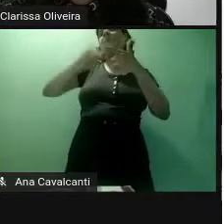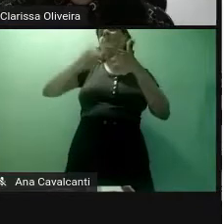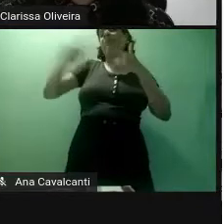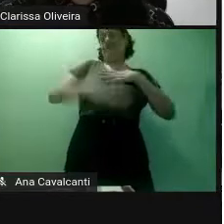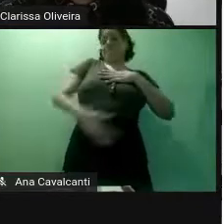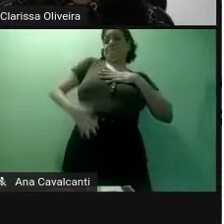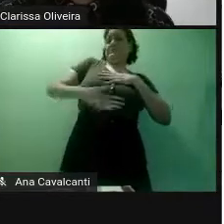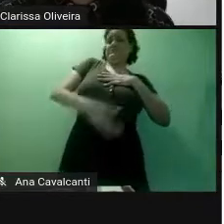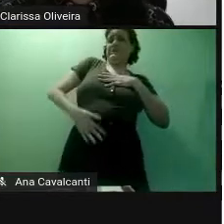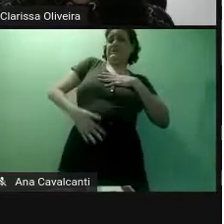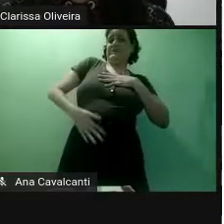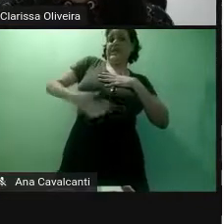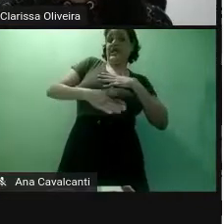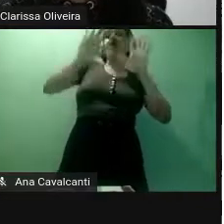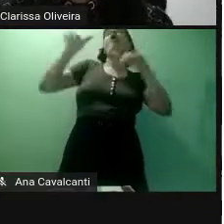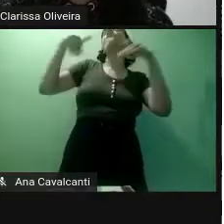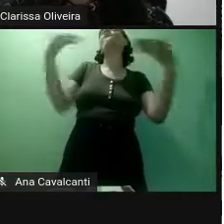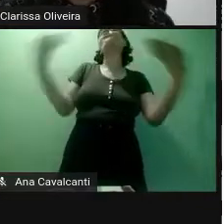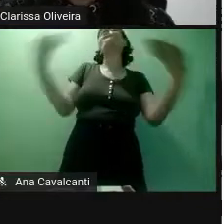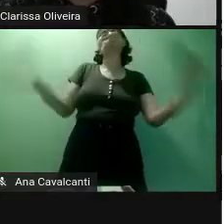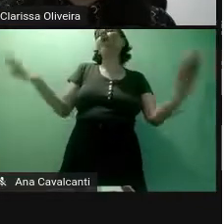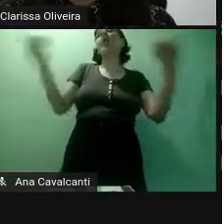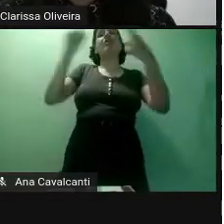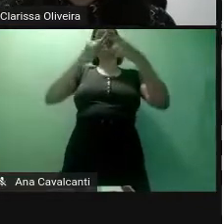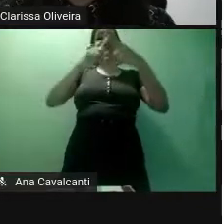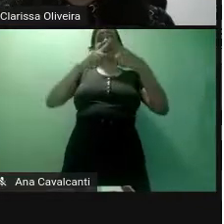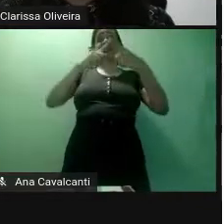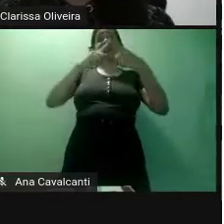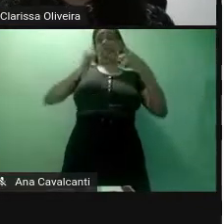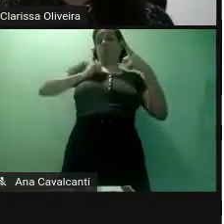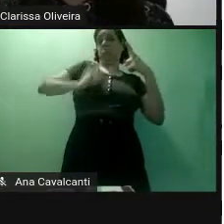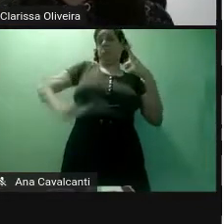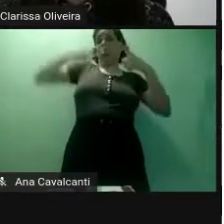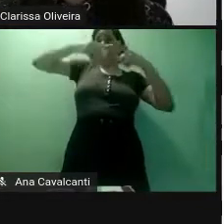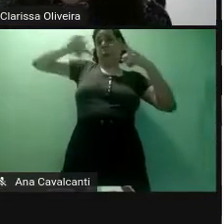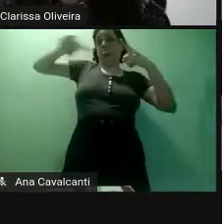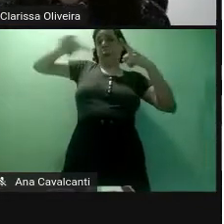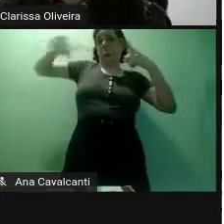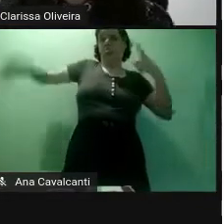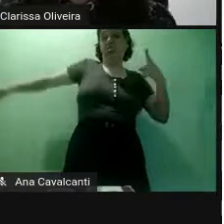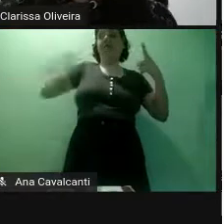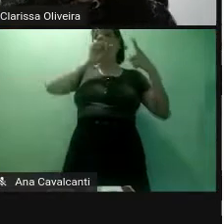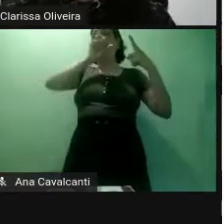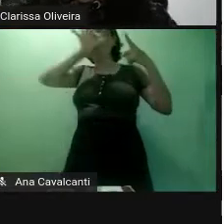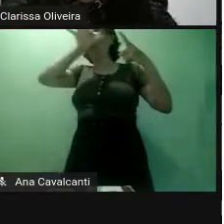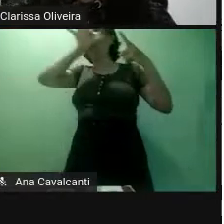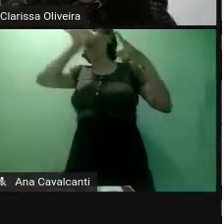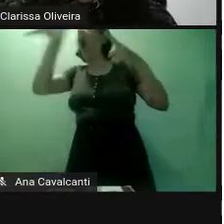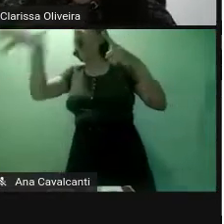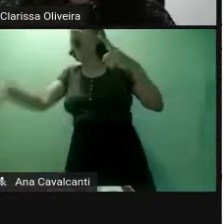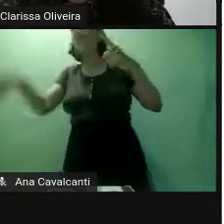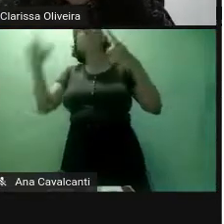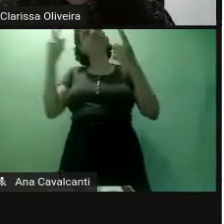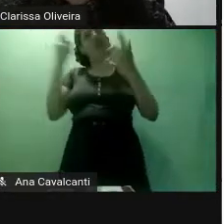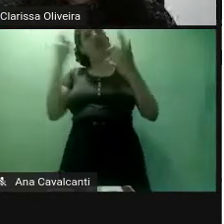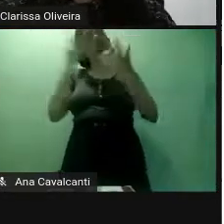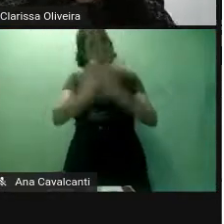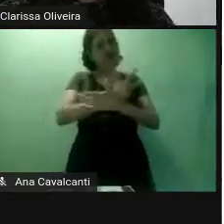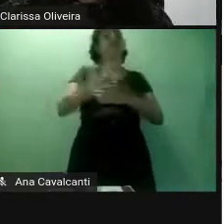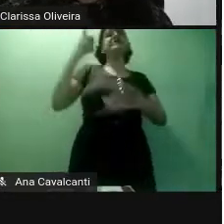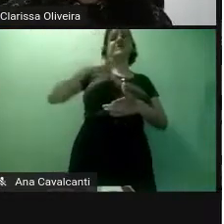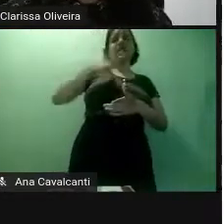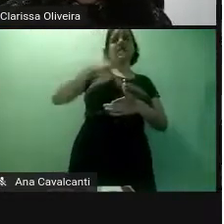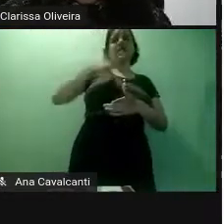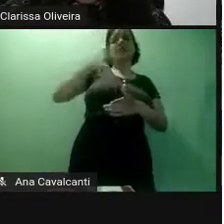Quais são eles, Clarissa? É a diarreia, náuseas e vômitos. Existem pessoas que